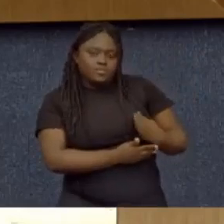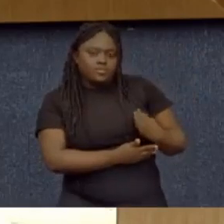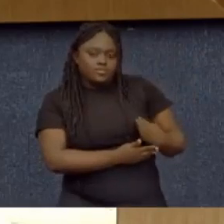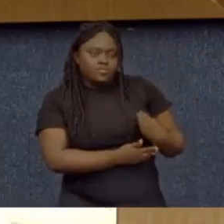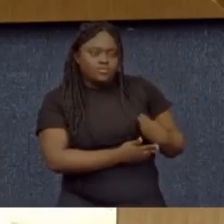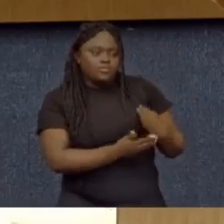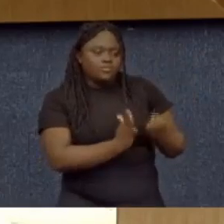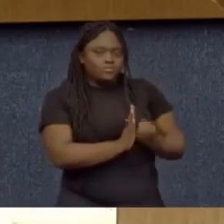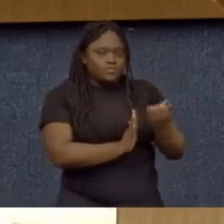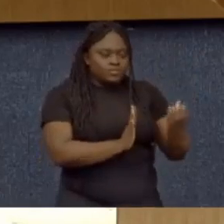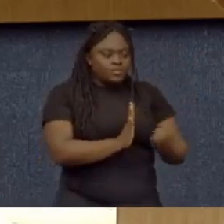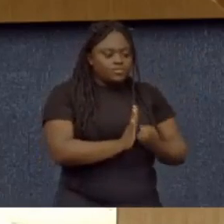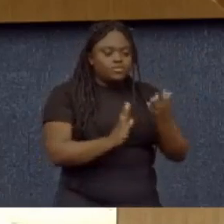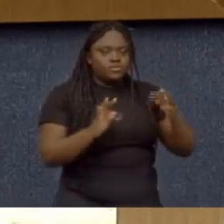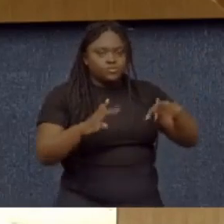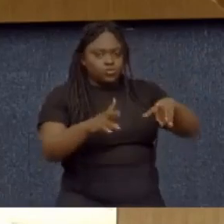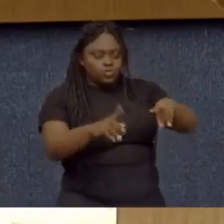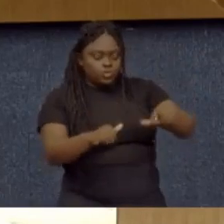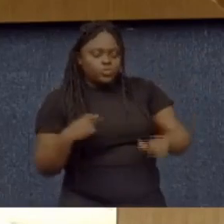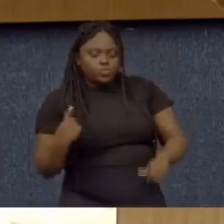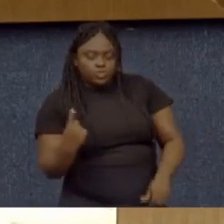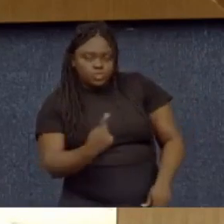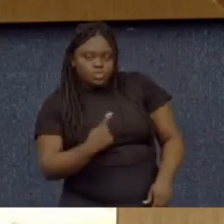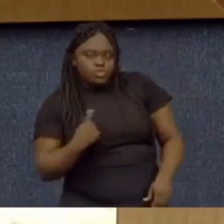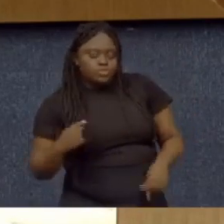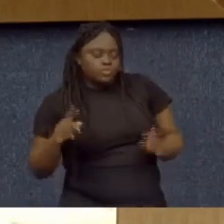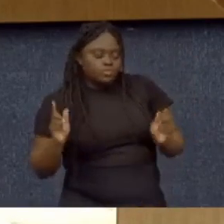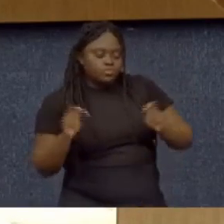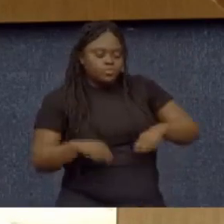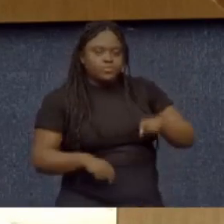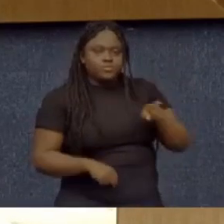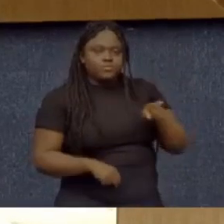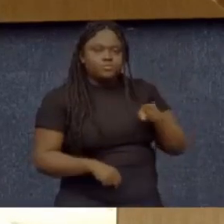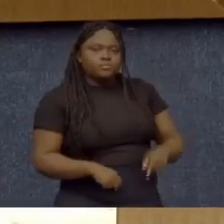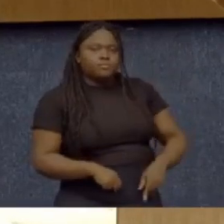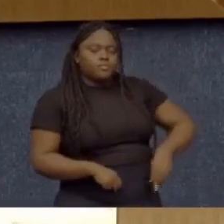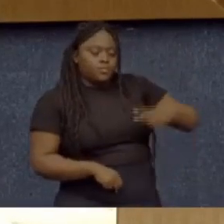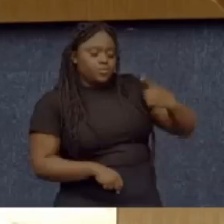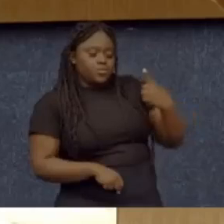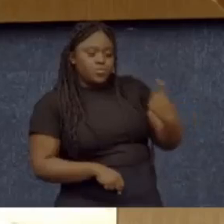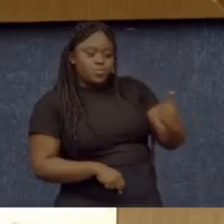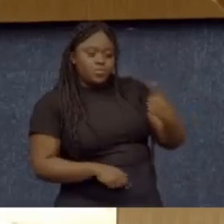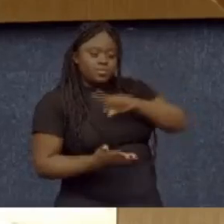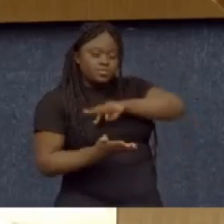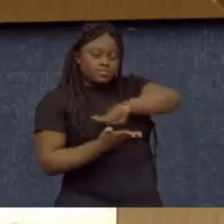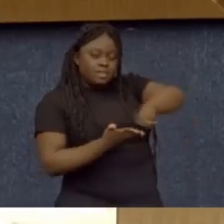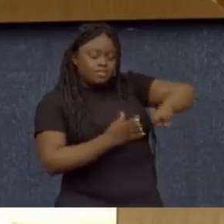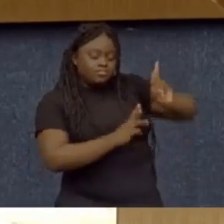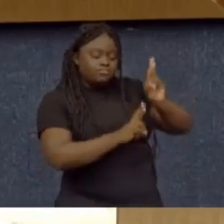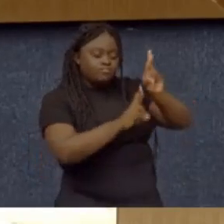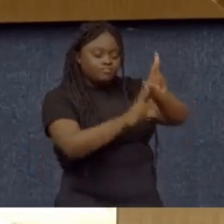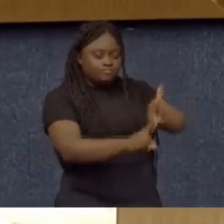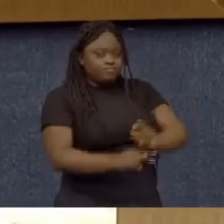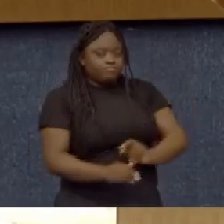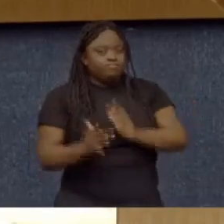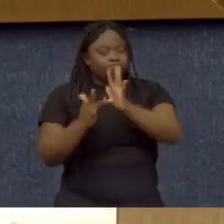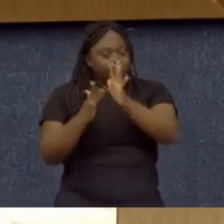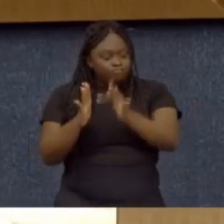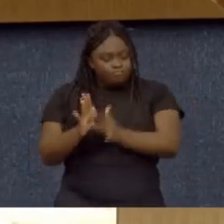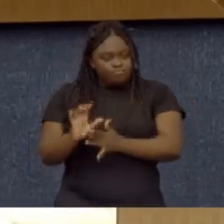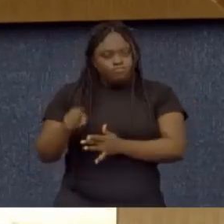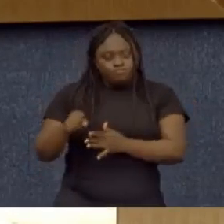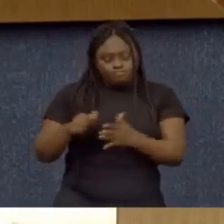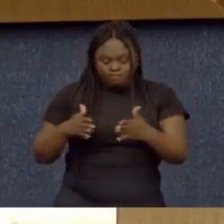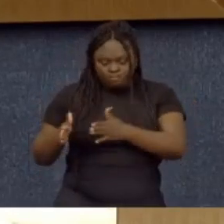nós, que seja ela uma das inúmeras representações de que Jesus é mesmo o